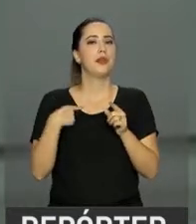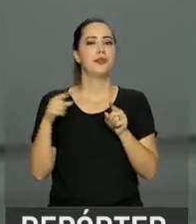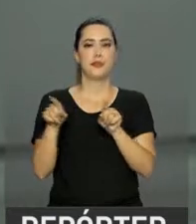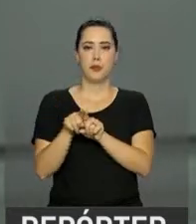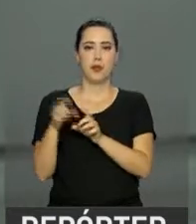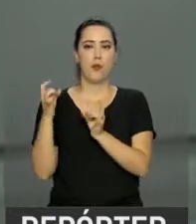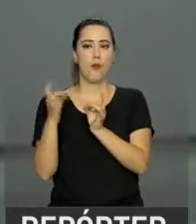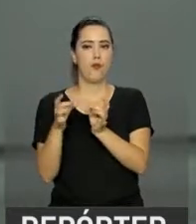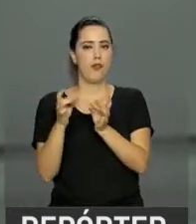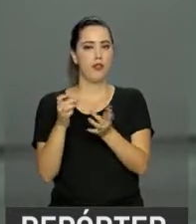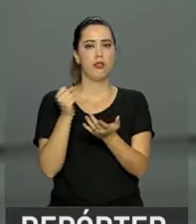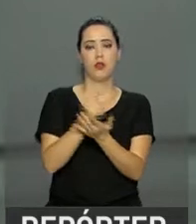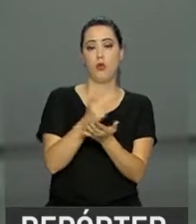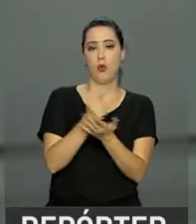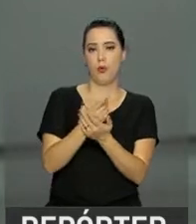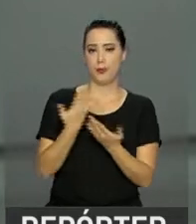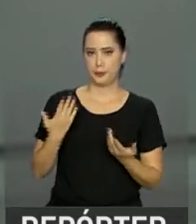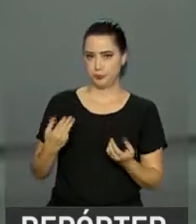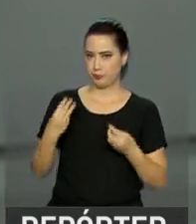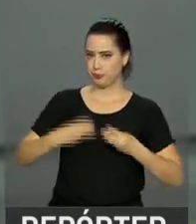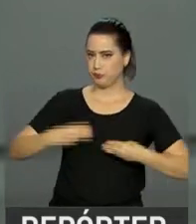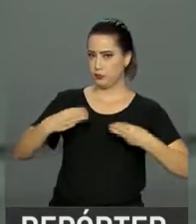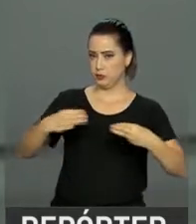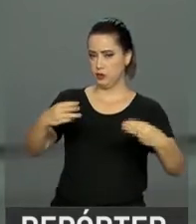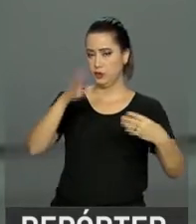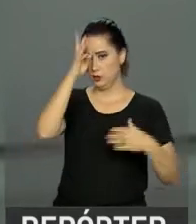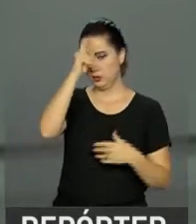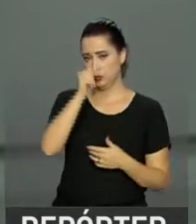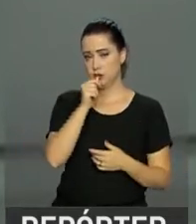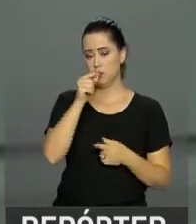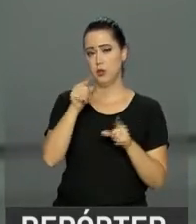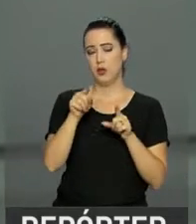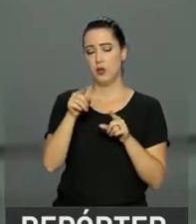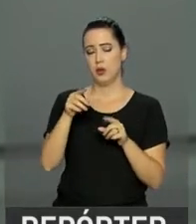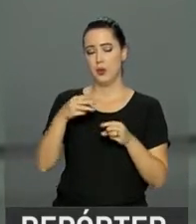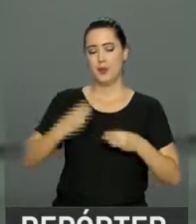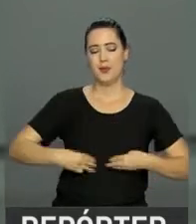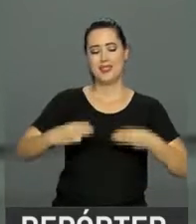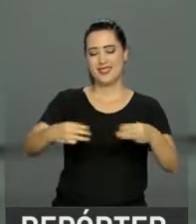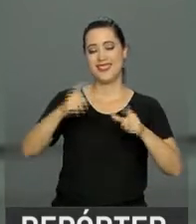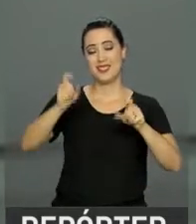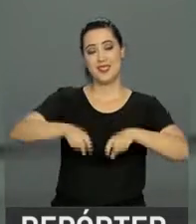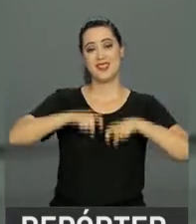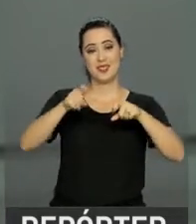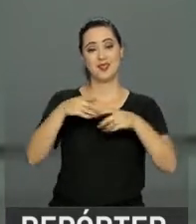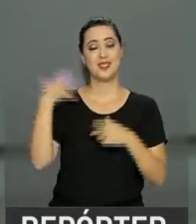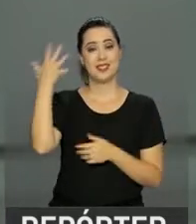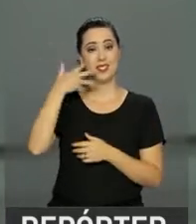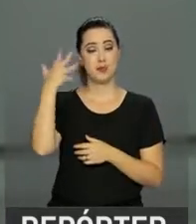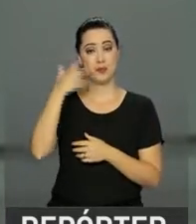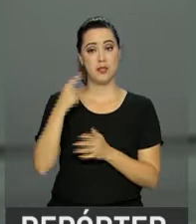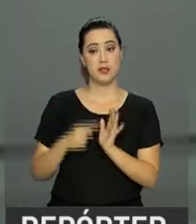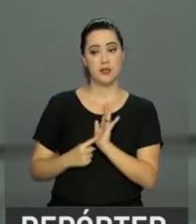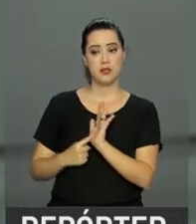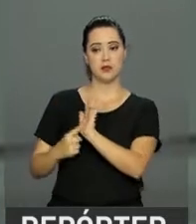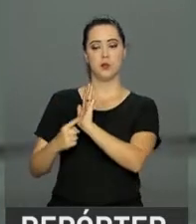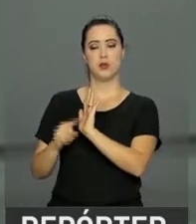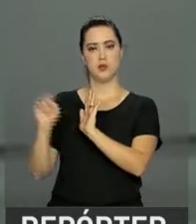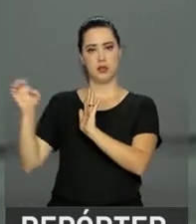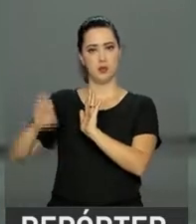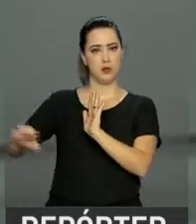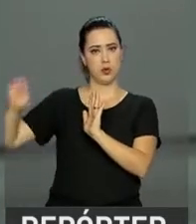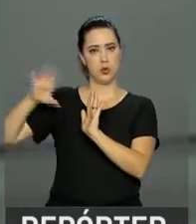agricultura alega que ser os produtores de frango do brasil enviarem para a união europeia